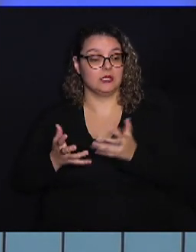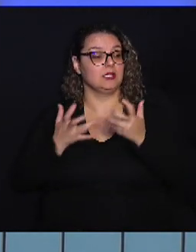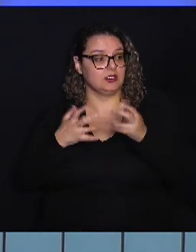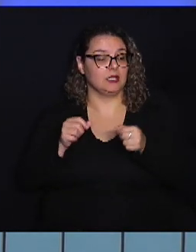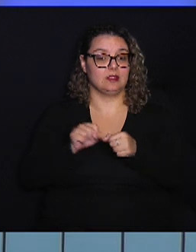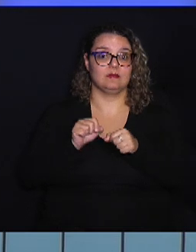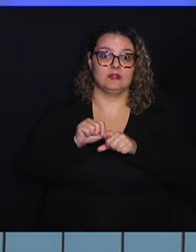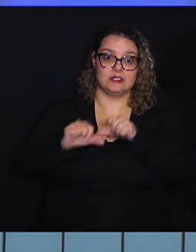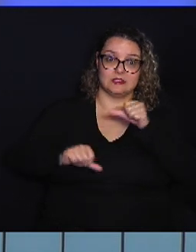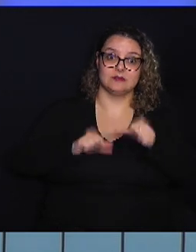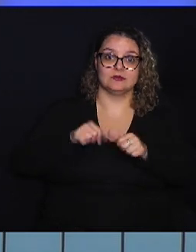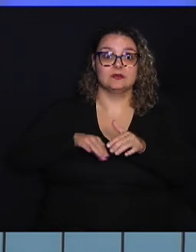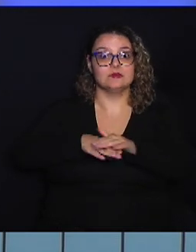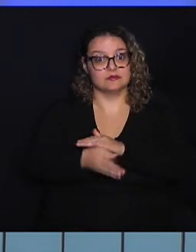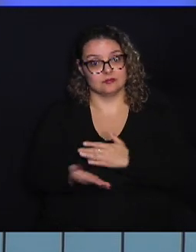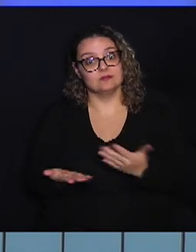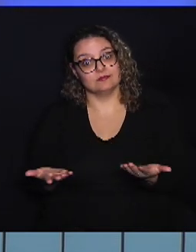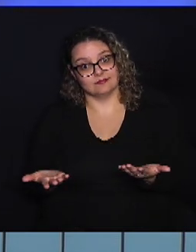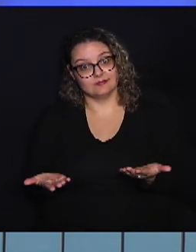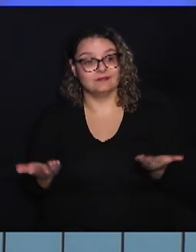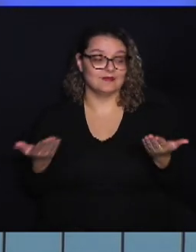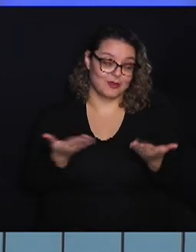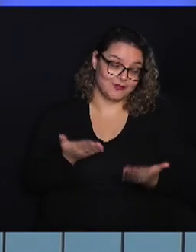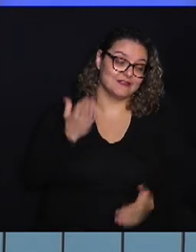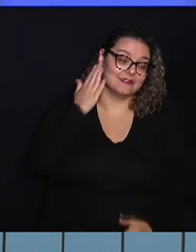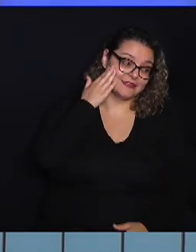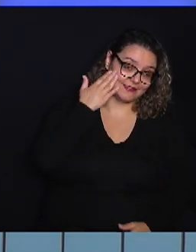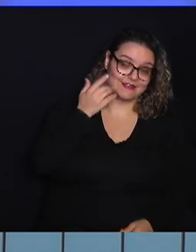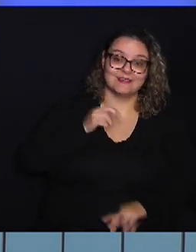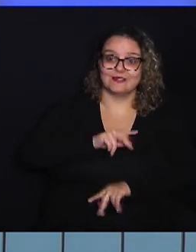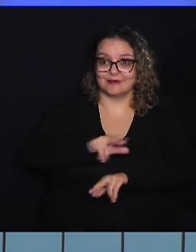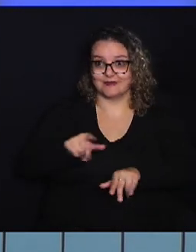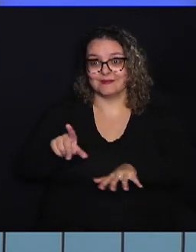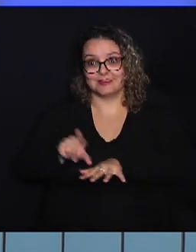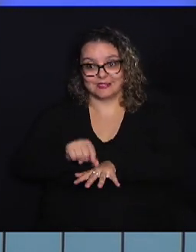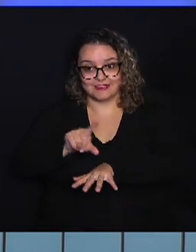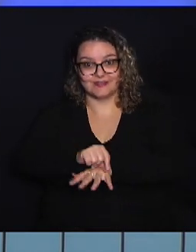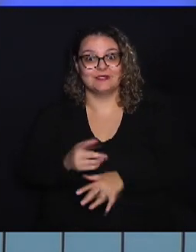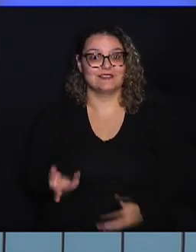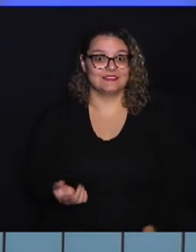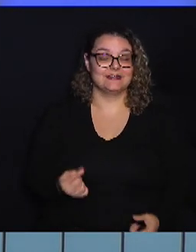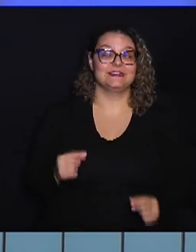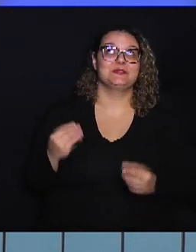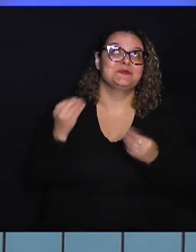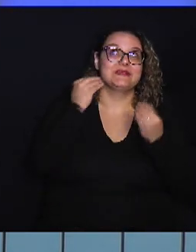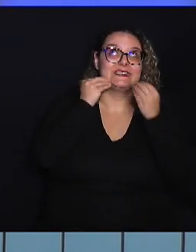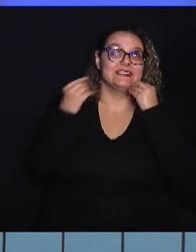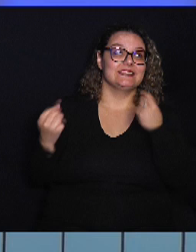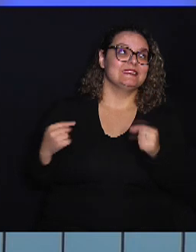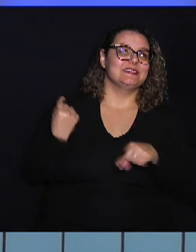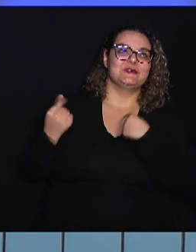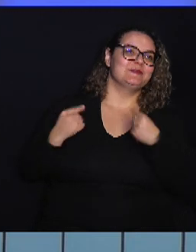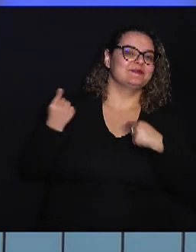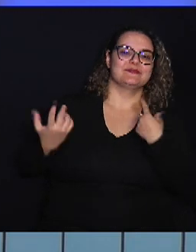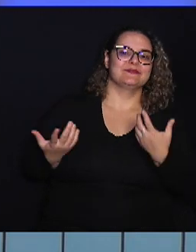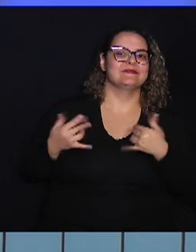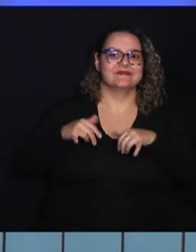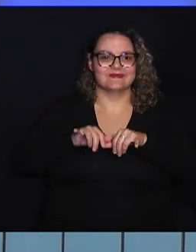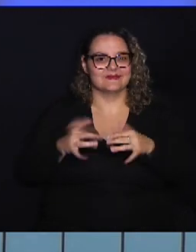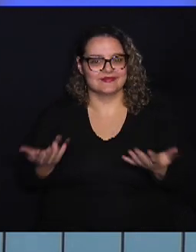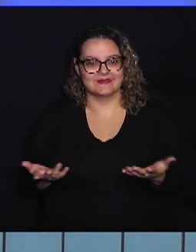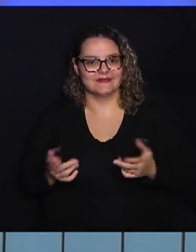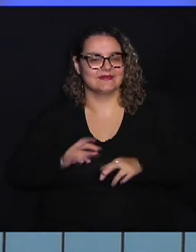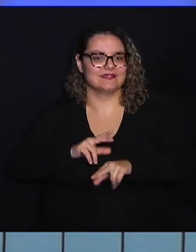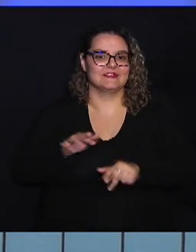essa mudança de hábito, mas hoje você sabe, né, são muitas as opções, as tentações, né, que existem no supermercado,